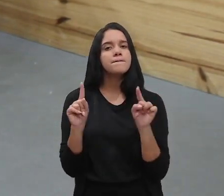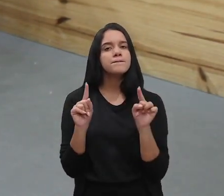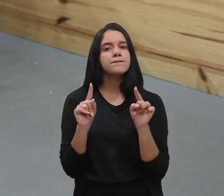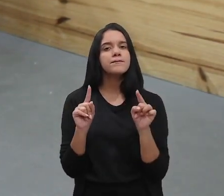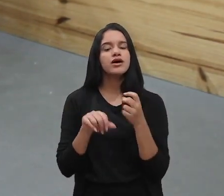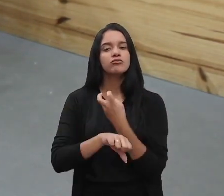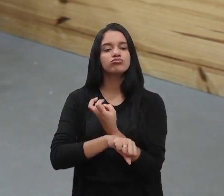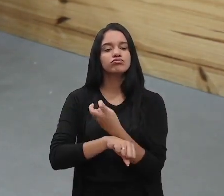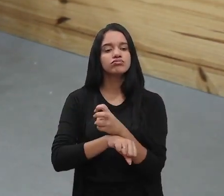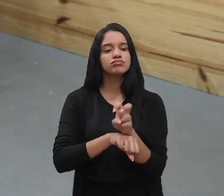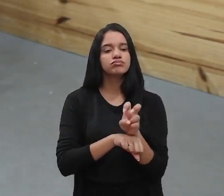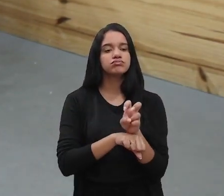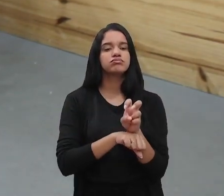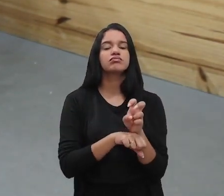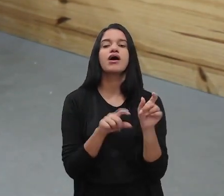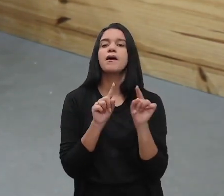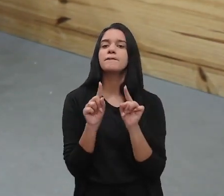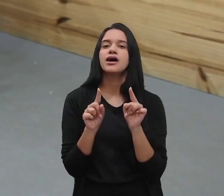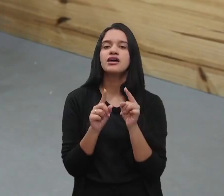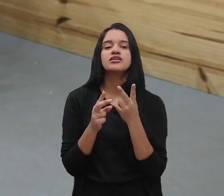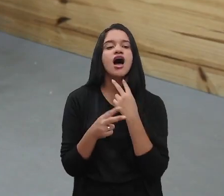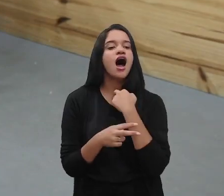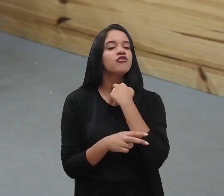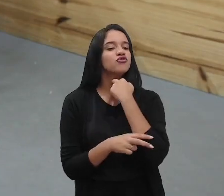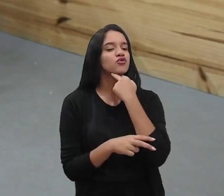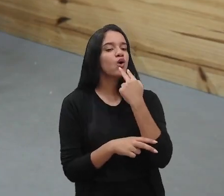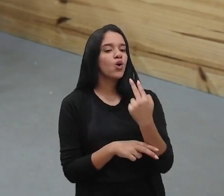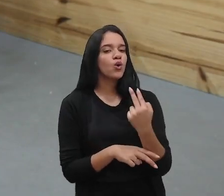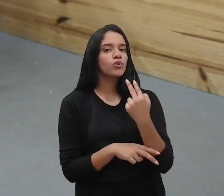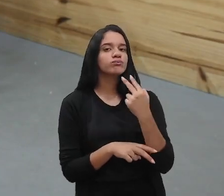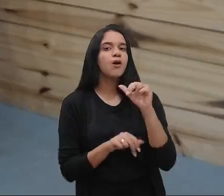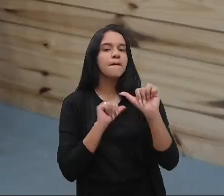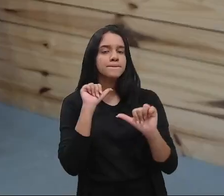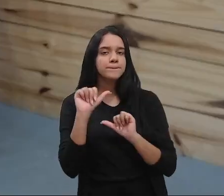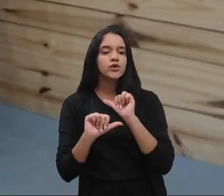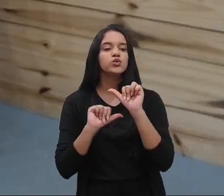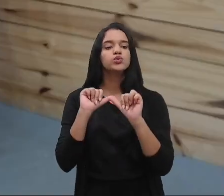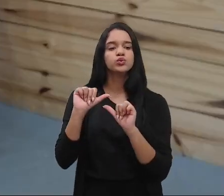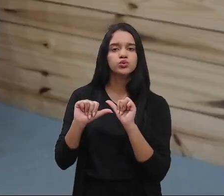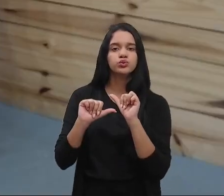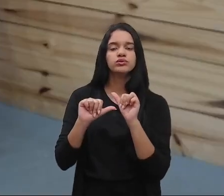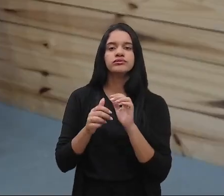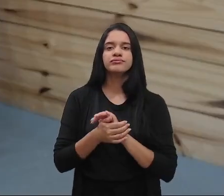diferente. Aliás, desculpe, a voz do candidato é modificada.